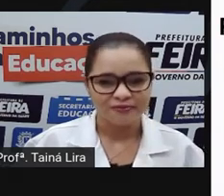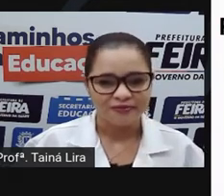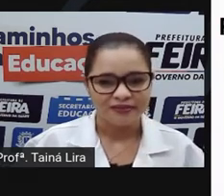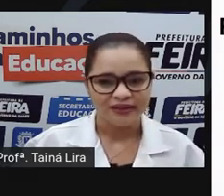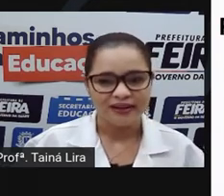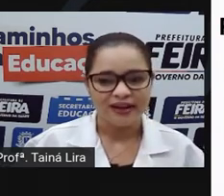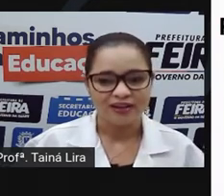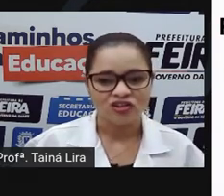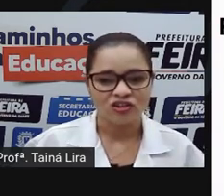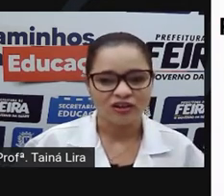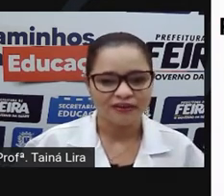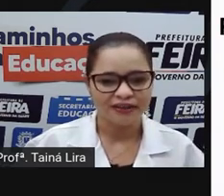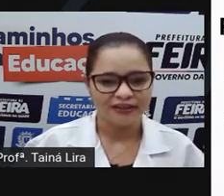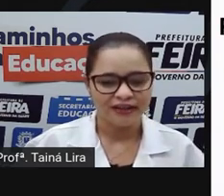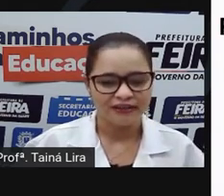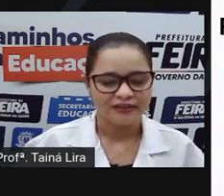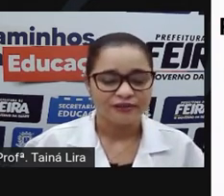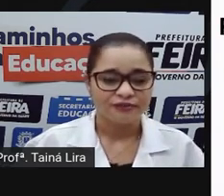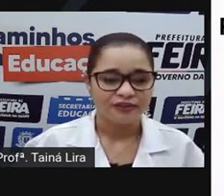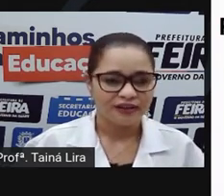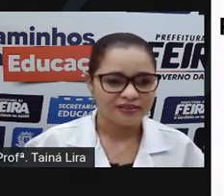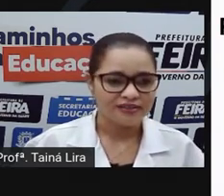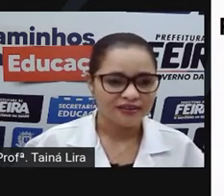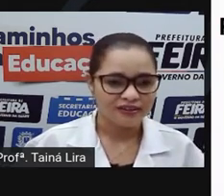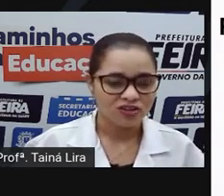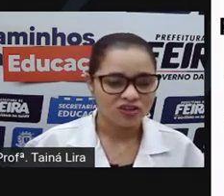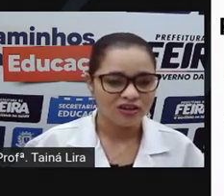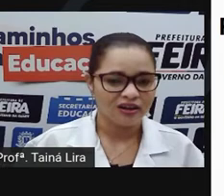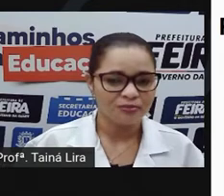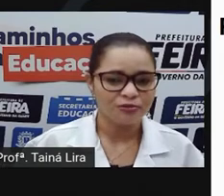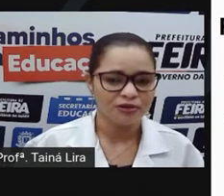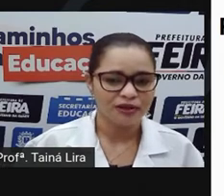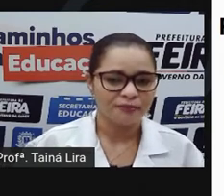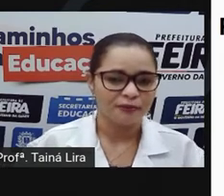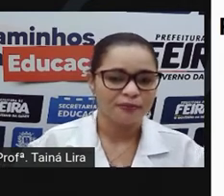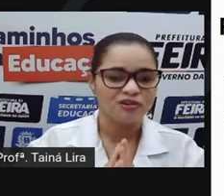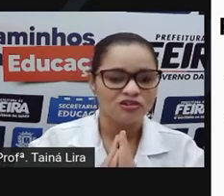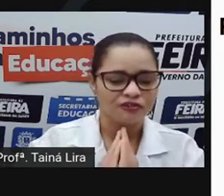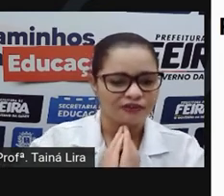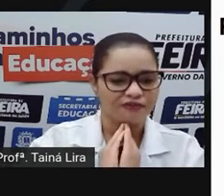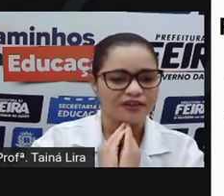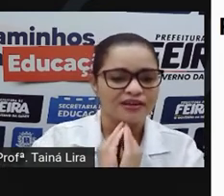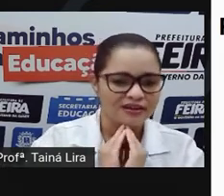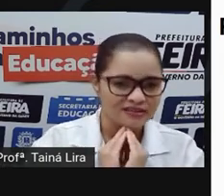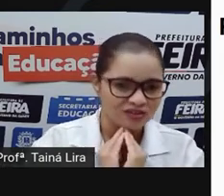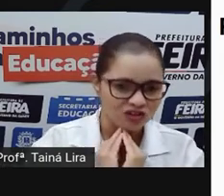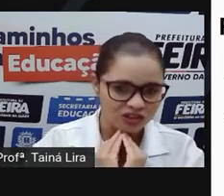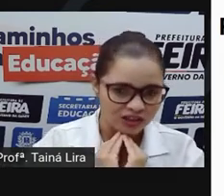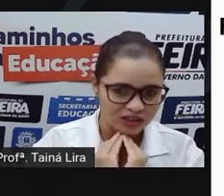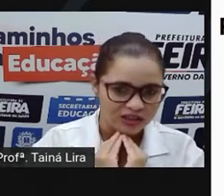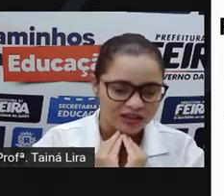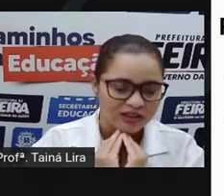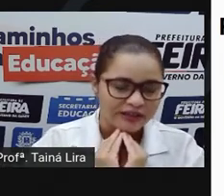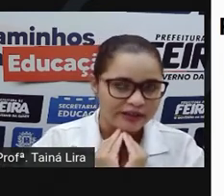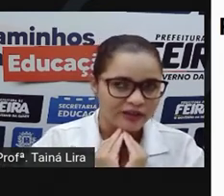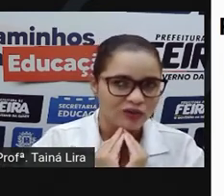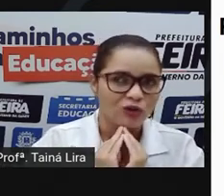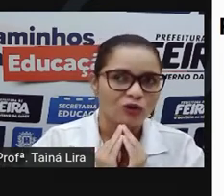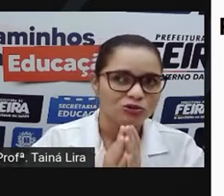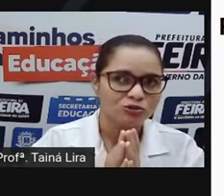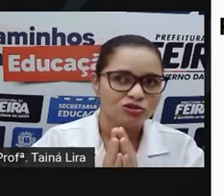Não, né? A gente não iria ficar sem energia. E por quê? Porque a gente vai ver que existem,